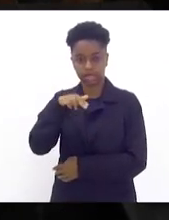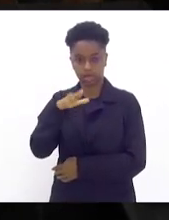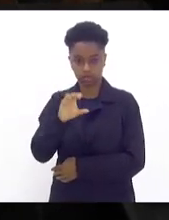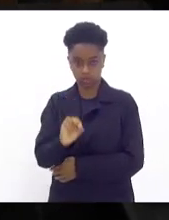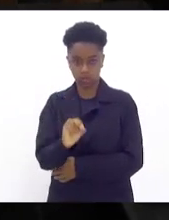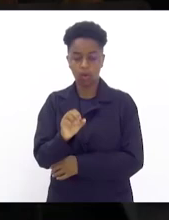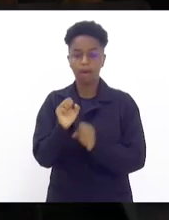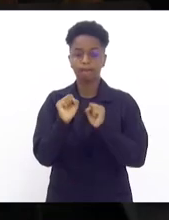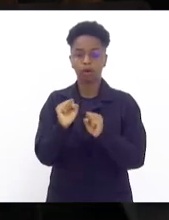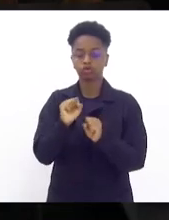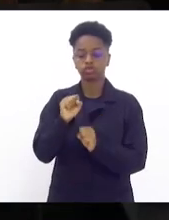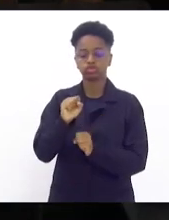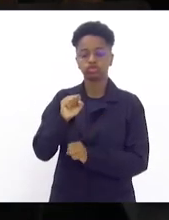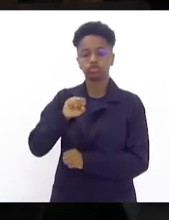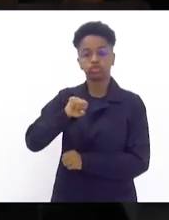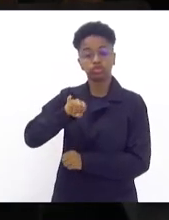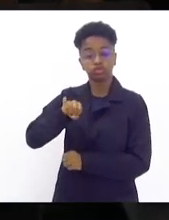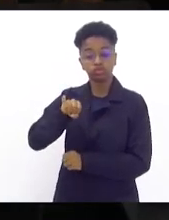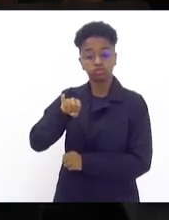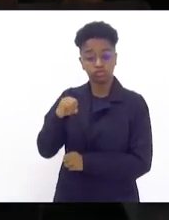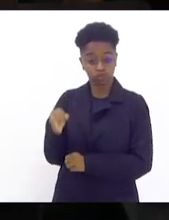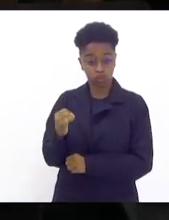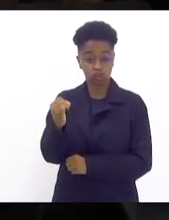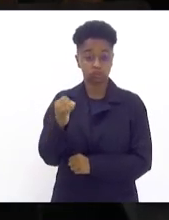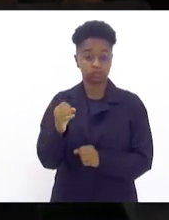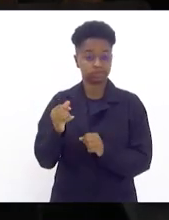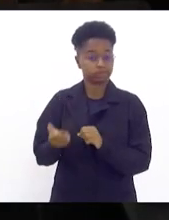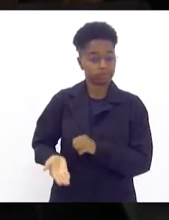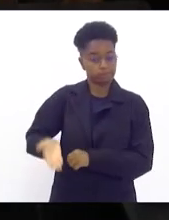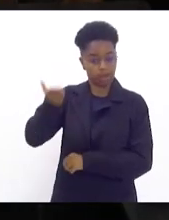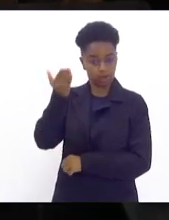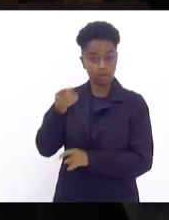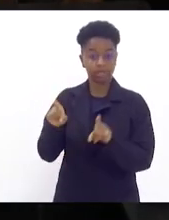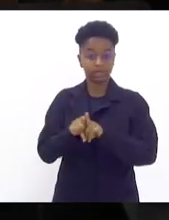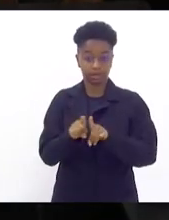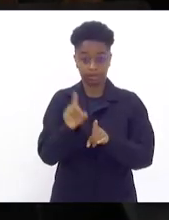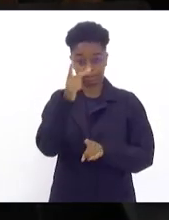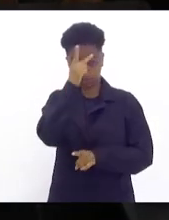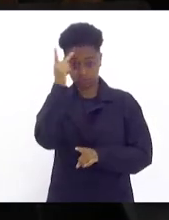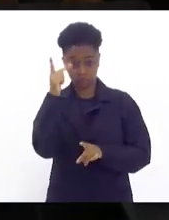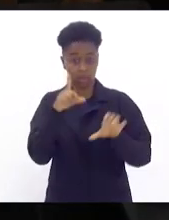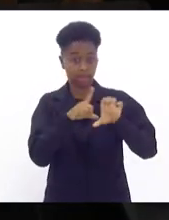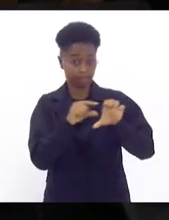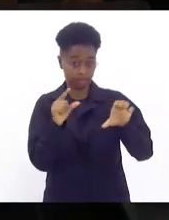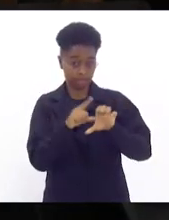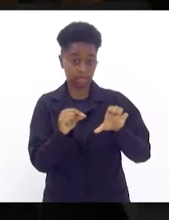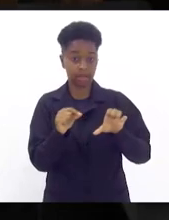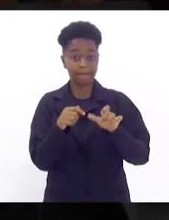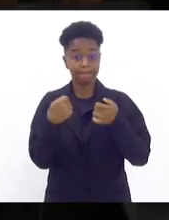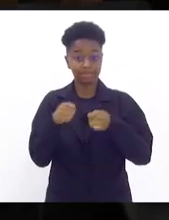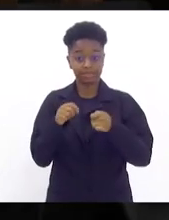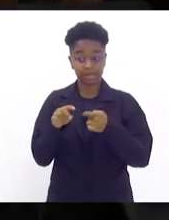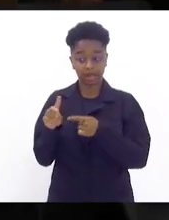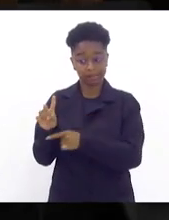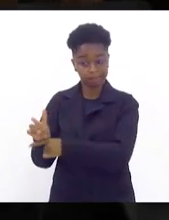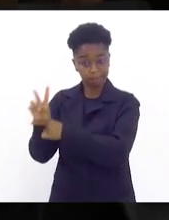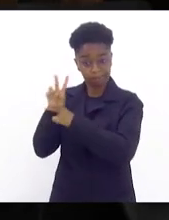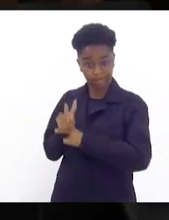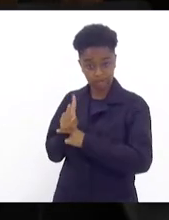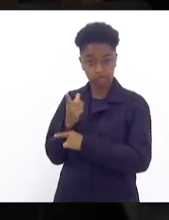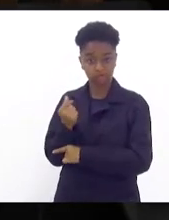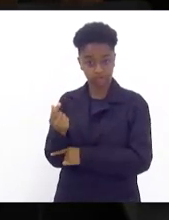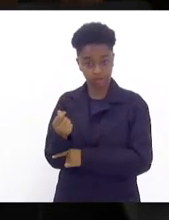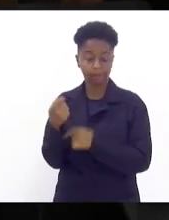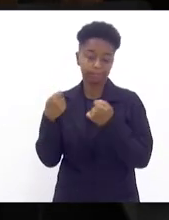alto. Para o empreendedor que quer tomar empréstimo para empreender, o juro tem que ser